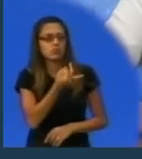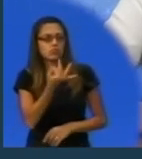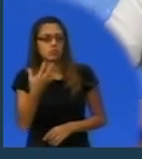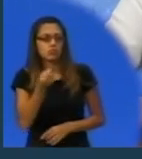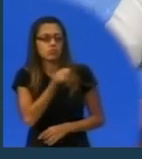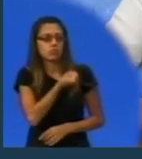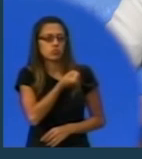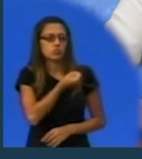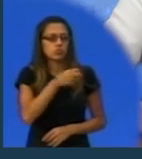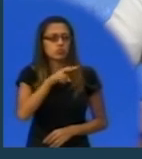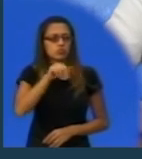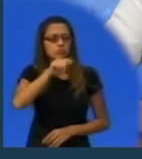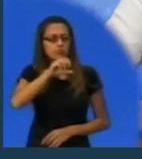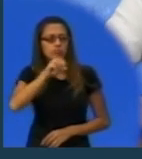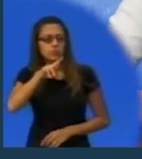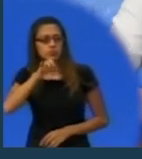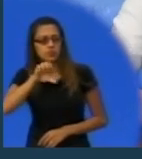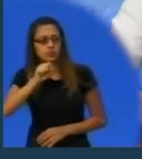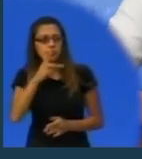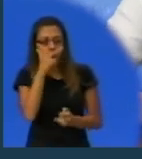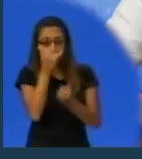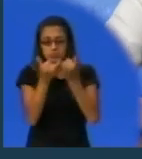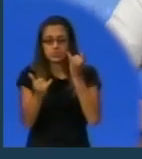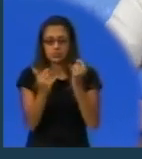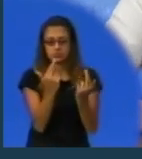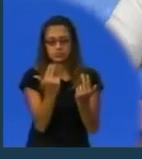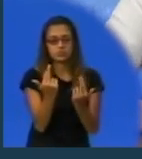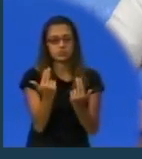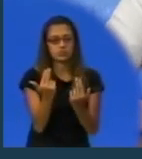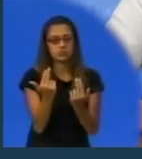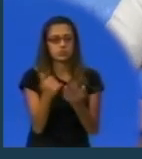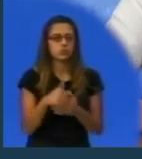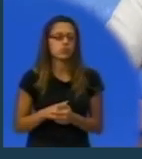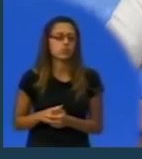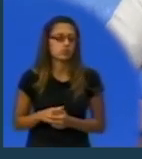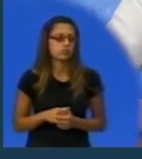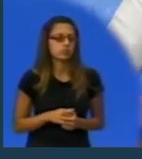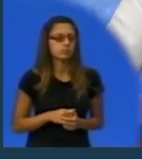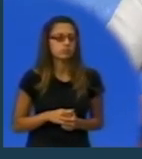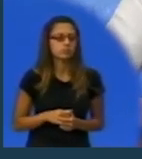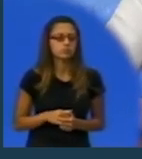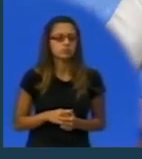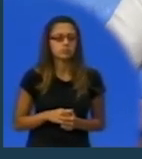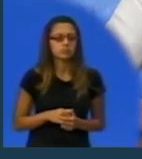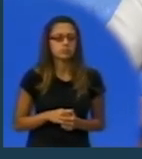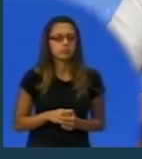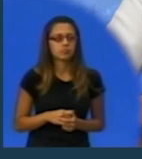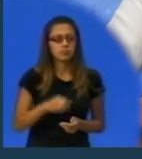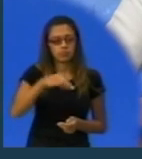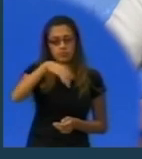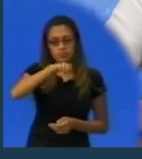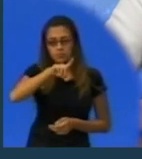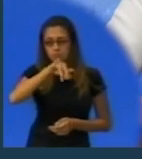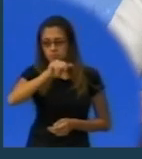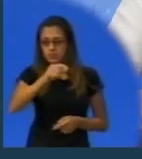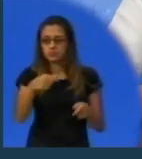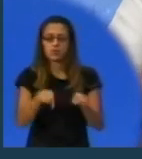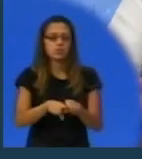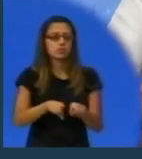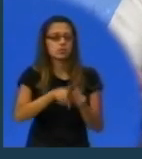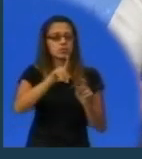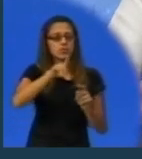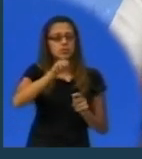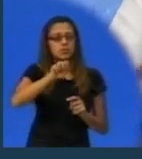coincidir. Então, é o mesmo valor numa posição central da sua curva. A média e o desvio padrão